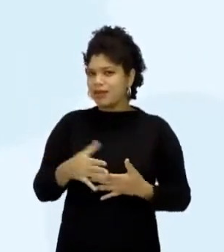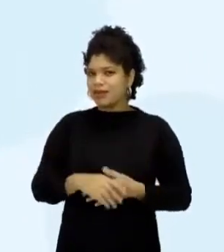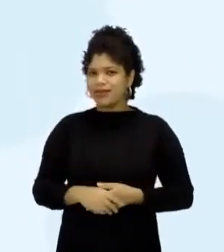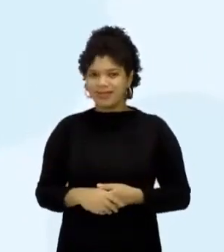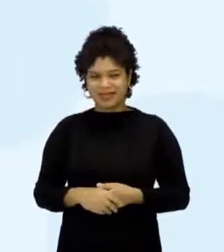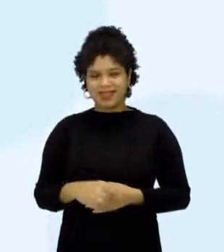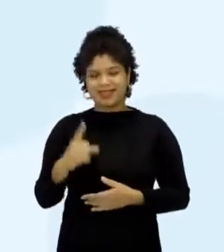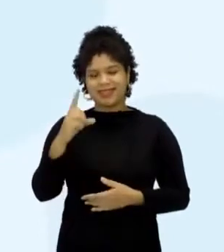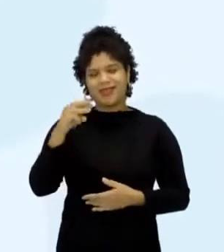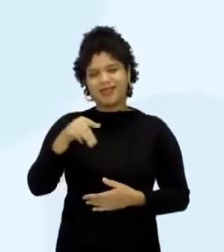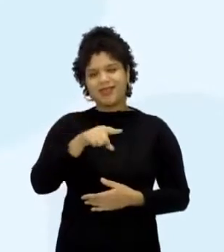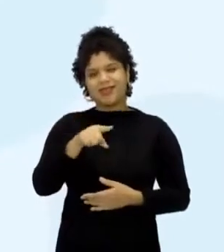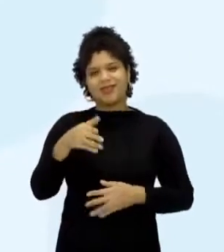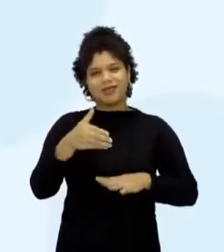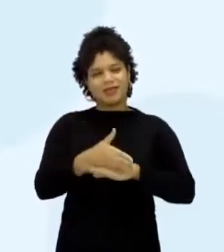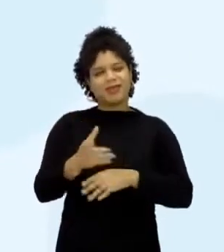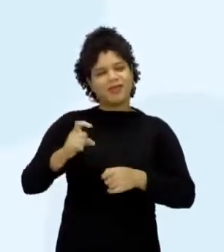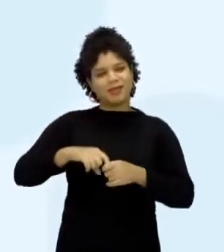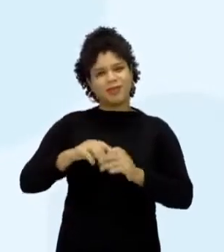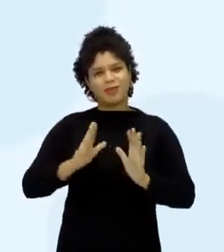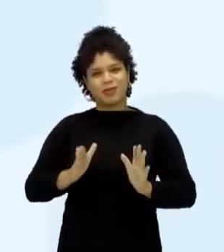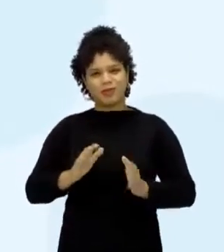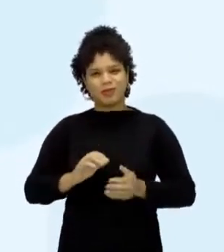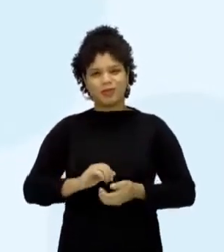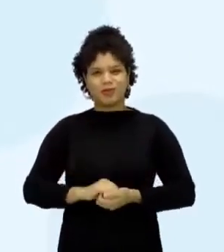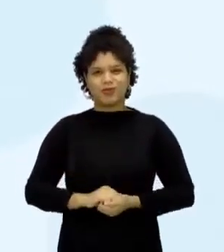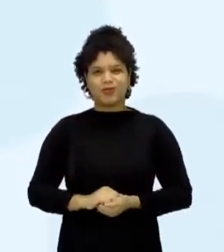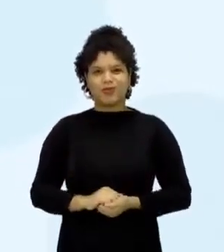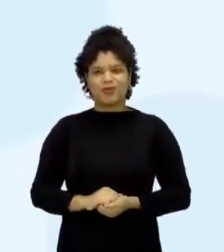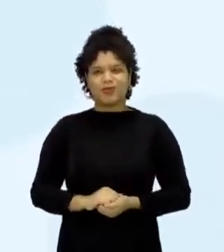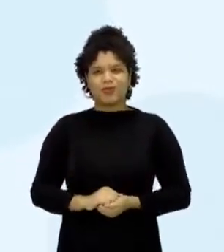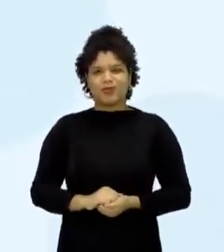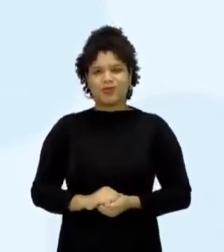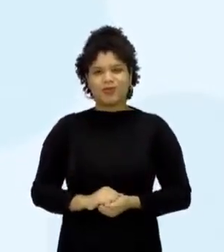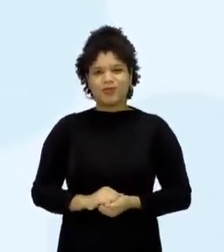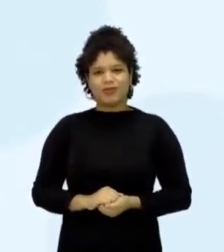Então olha só, um minutinho e a gente já volta.